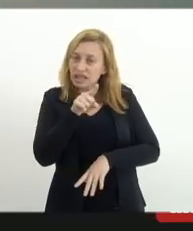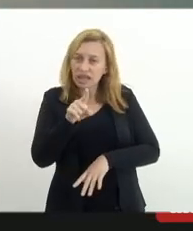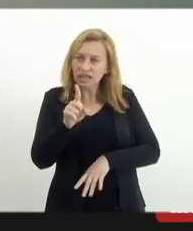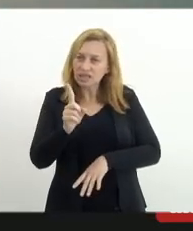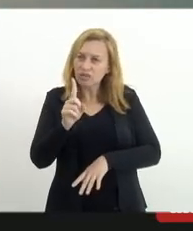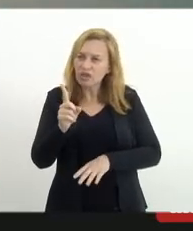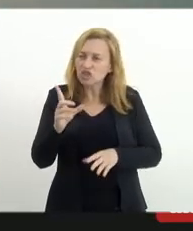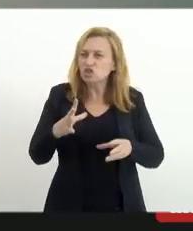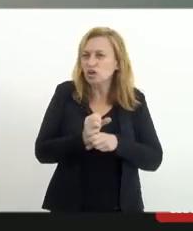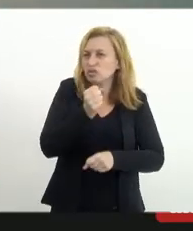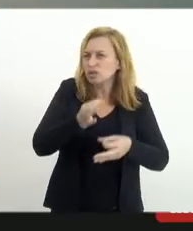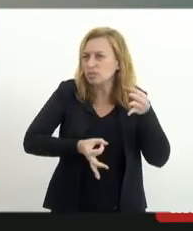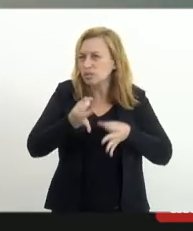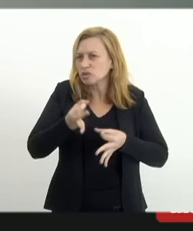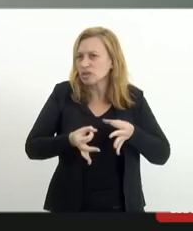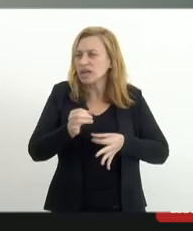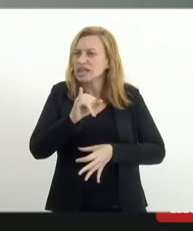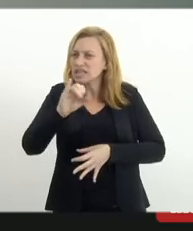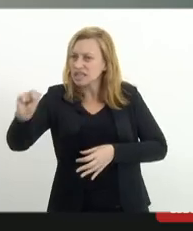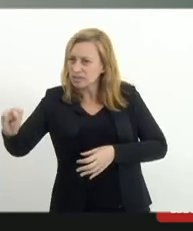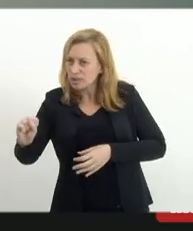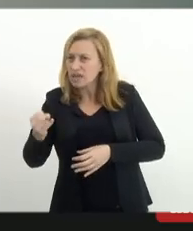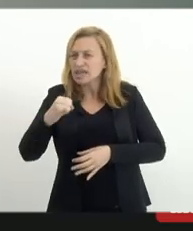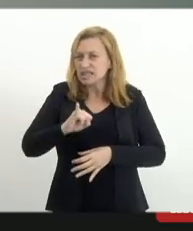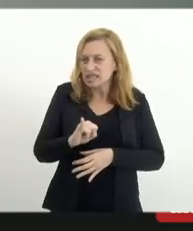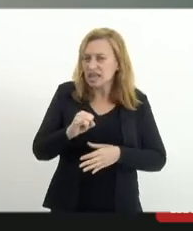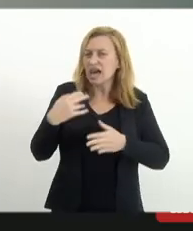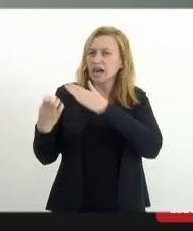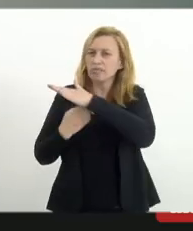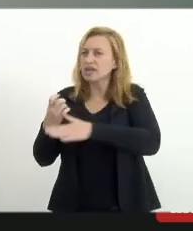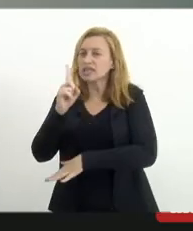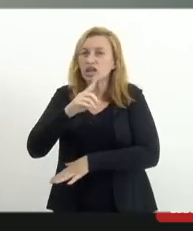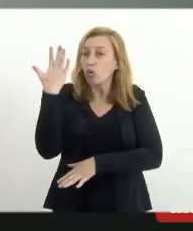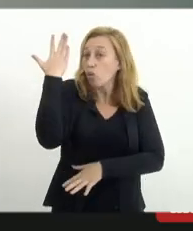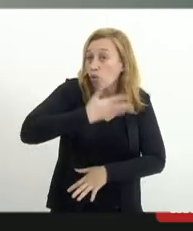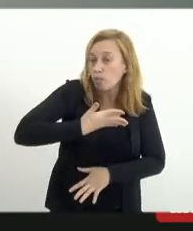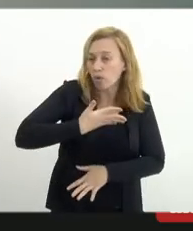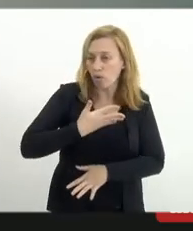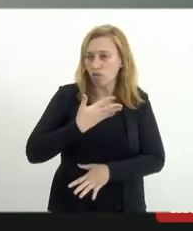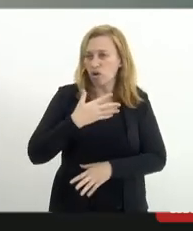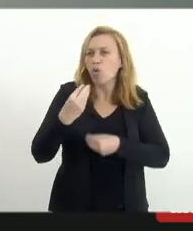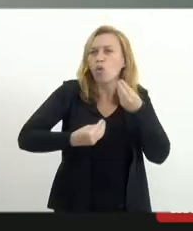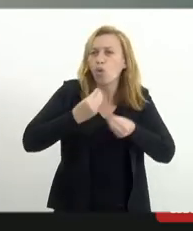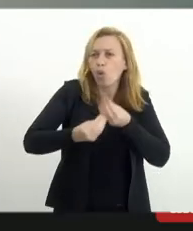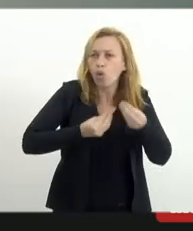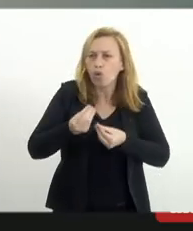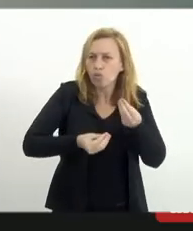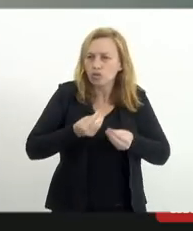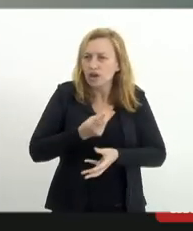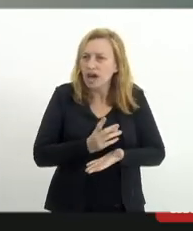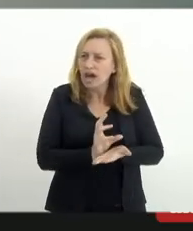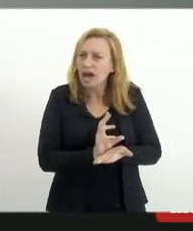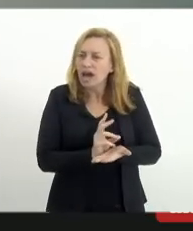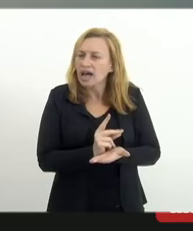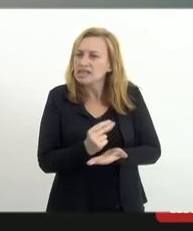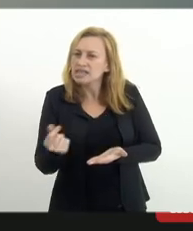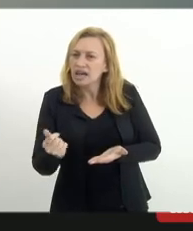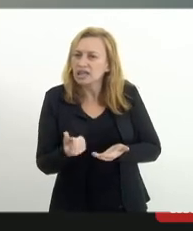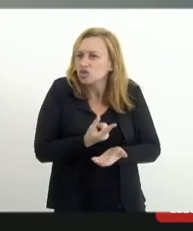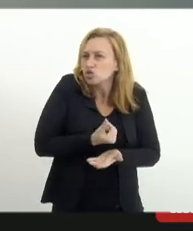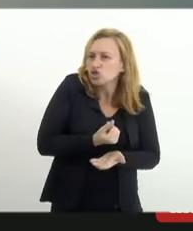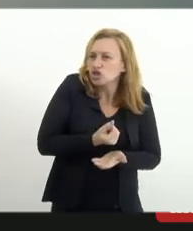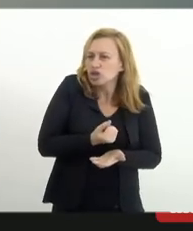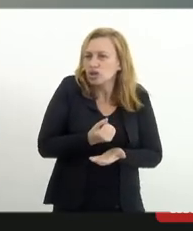não tributário, né, tem a questão do ICMS, que se a empresa não comprova como é que se deu a saída, né, ela é considerada interna e o imposto